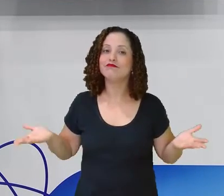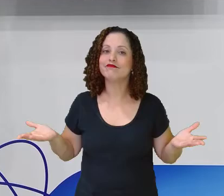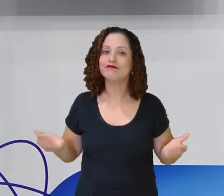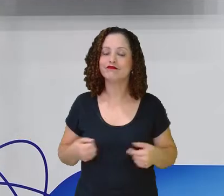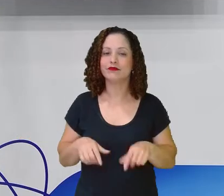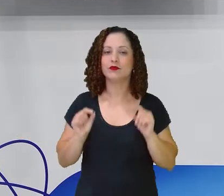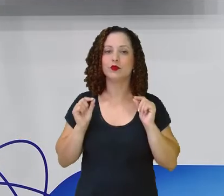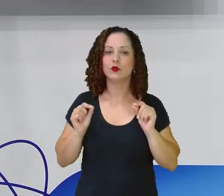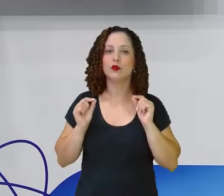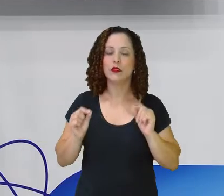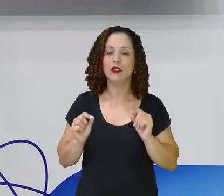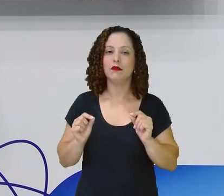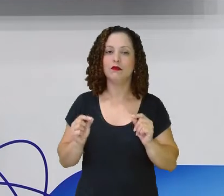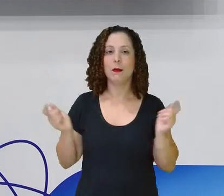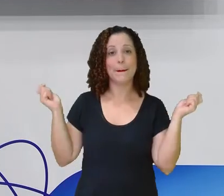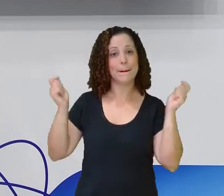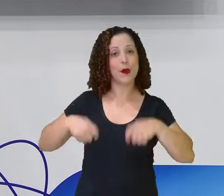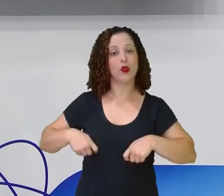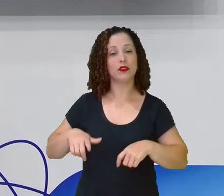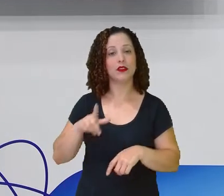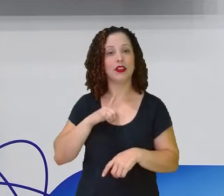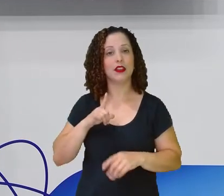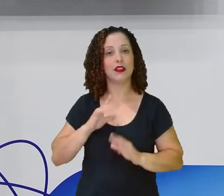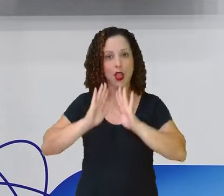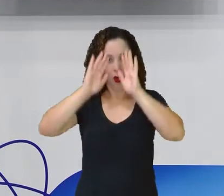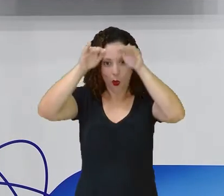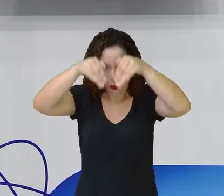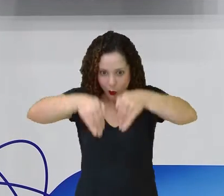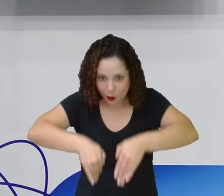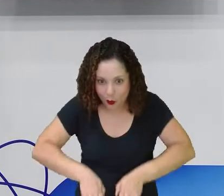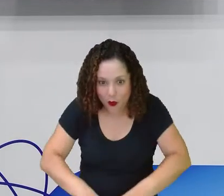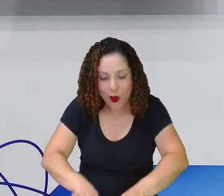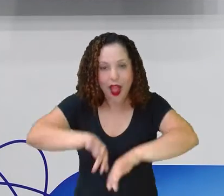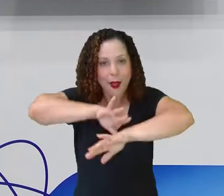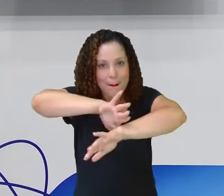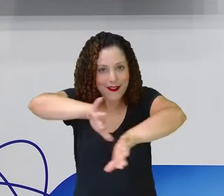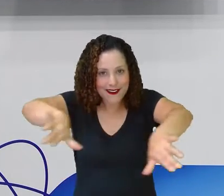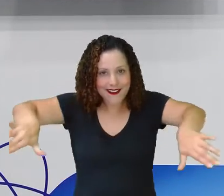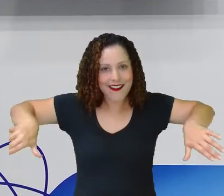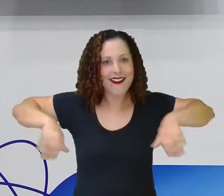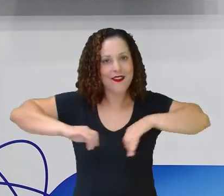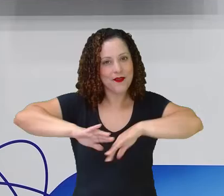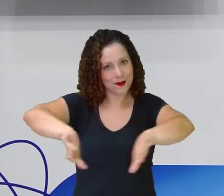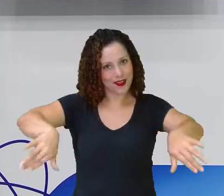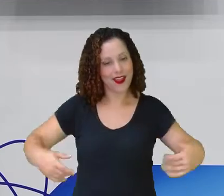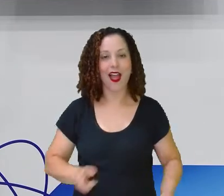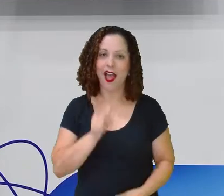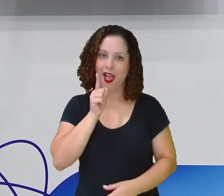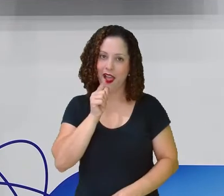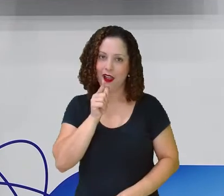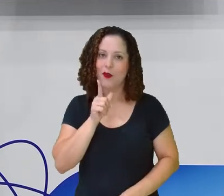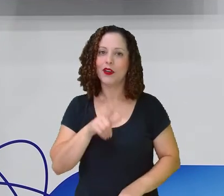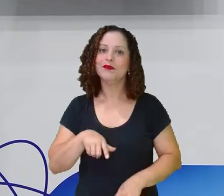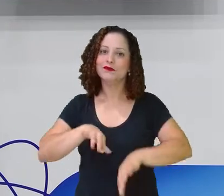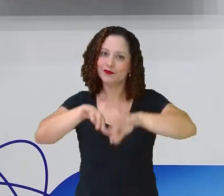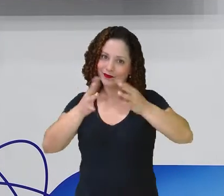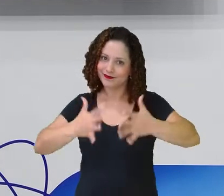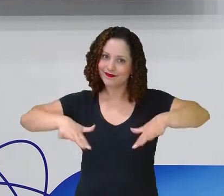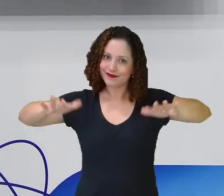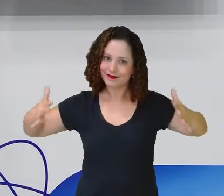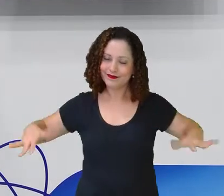provavelmente, né, a grande probabilidade é que você também tome banho de mar. Sendo fundamental, a gente também precisa,